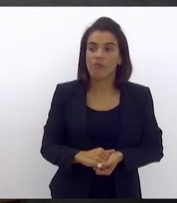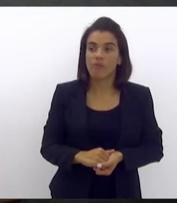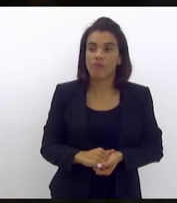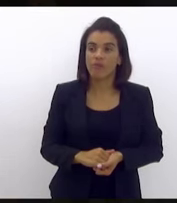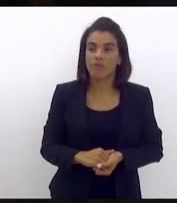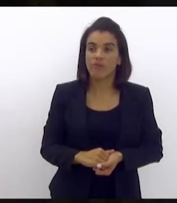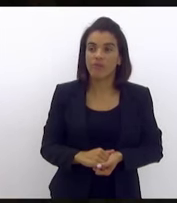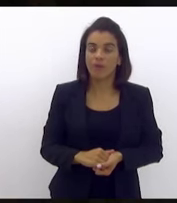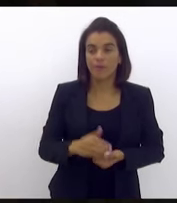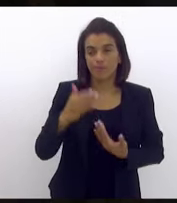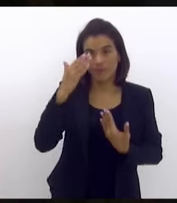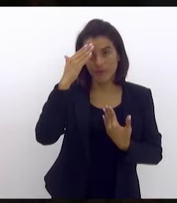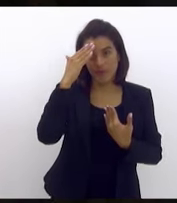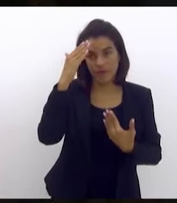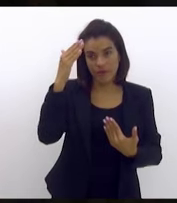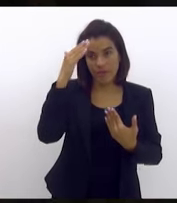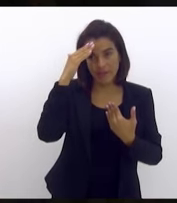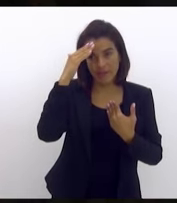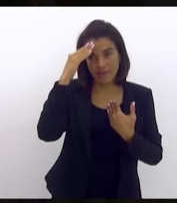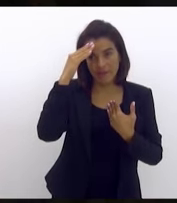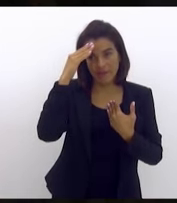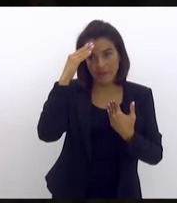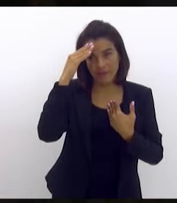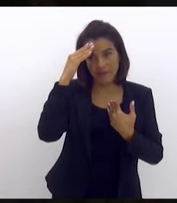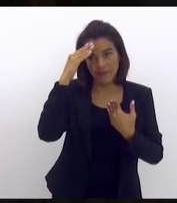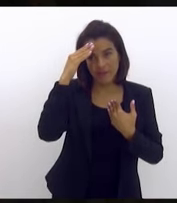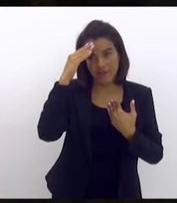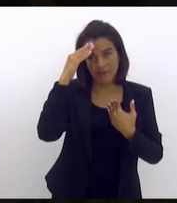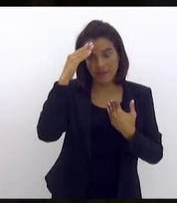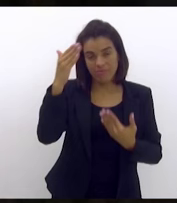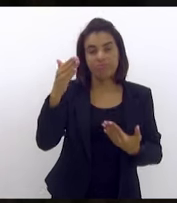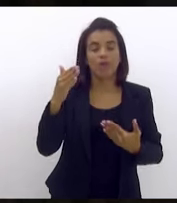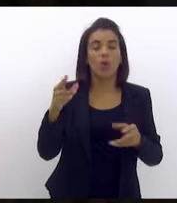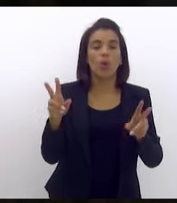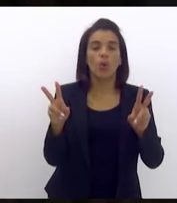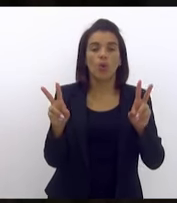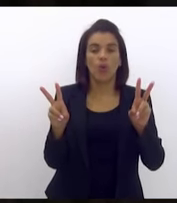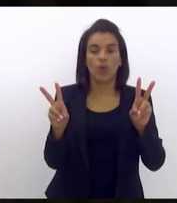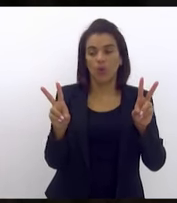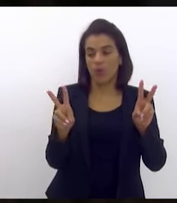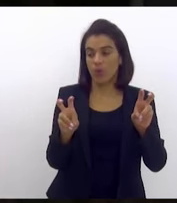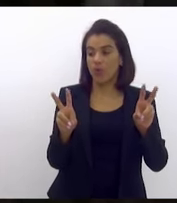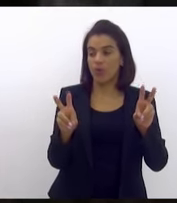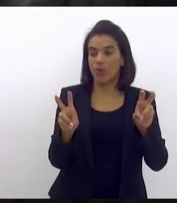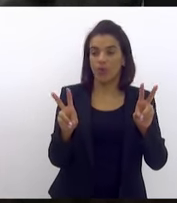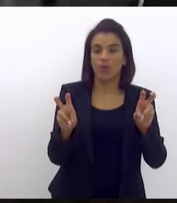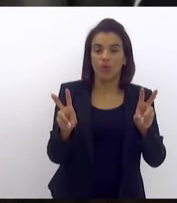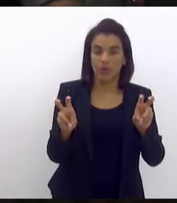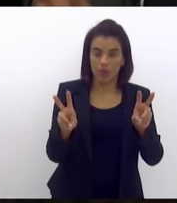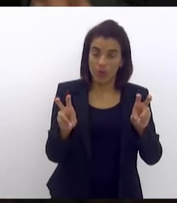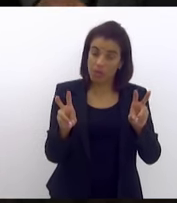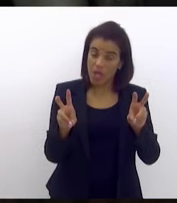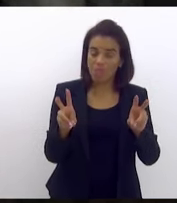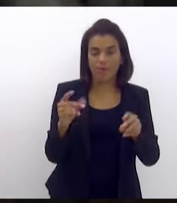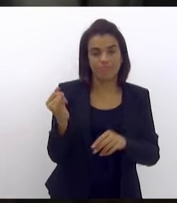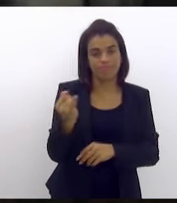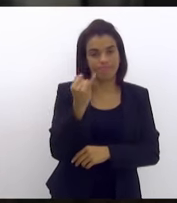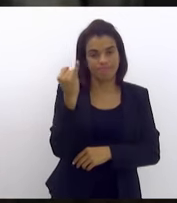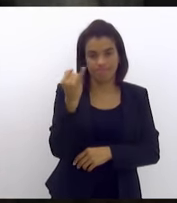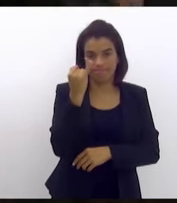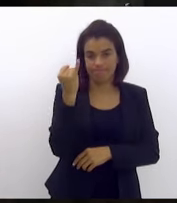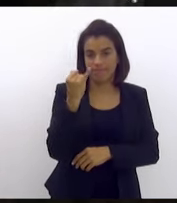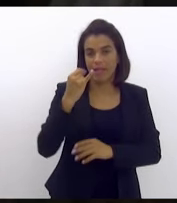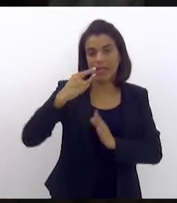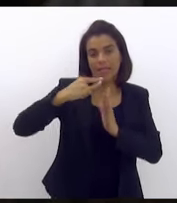Muito obrigado, deputada Lucinha. O tema que a senhora coloca é absolutamente relevante, tarifa